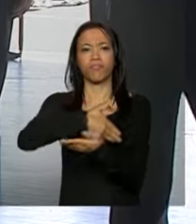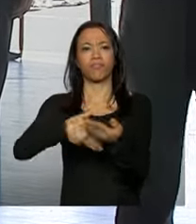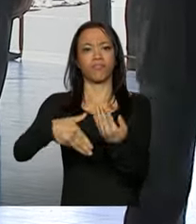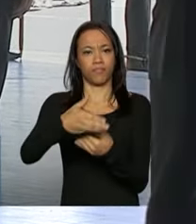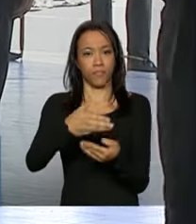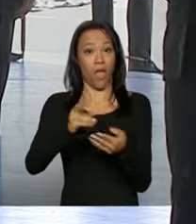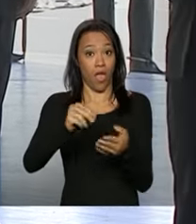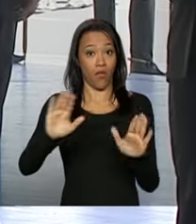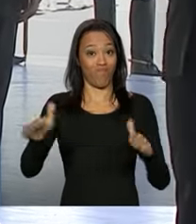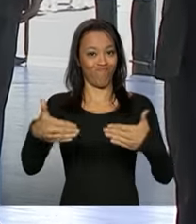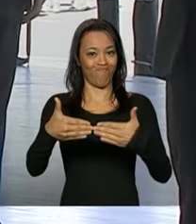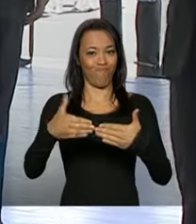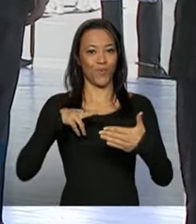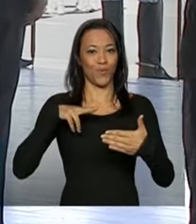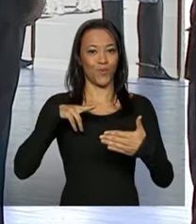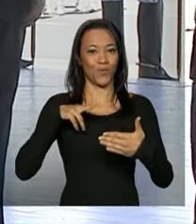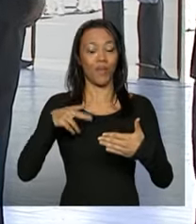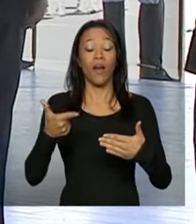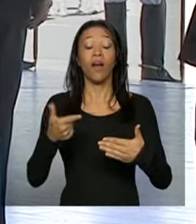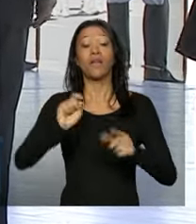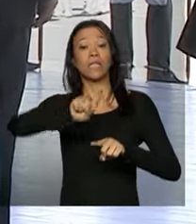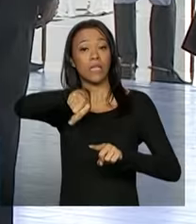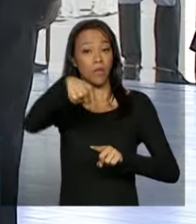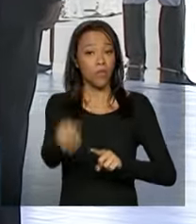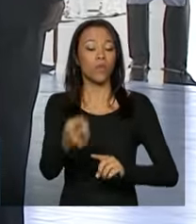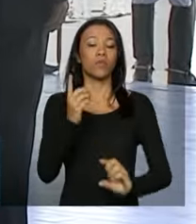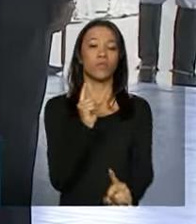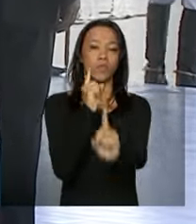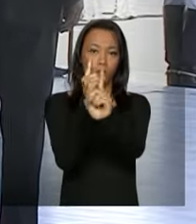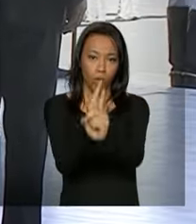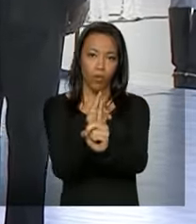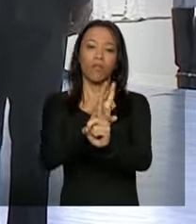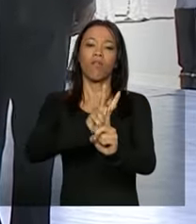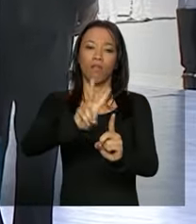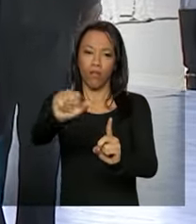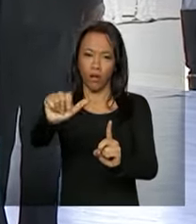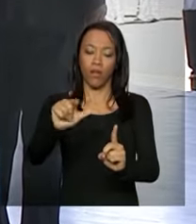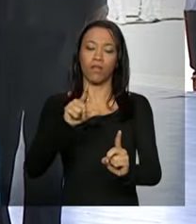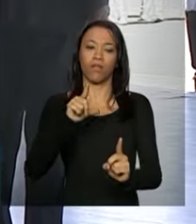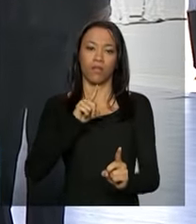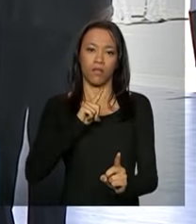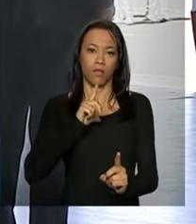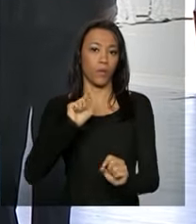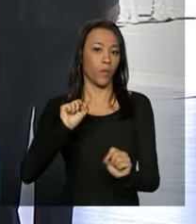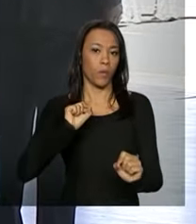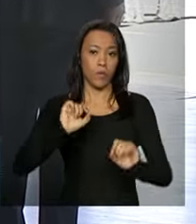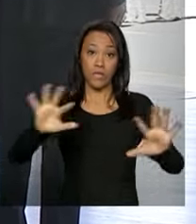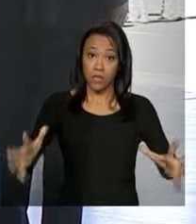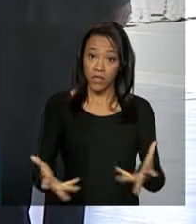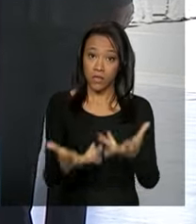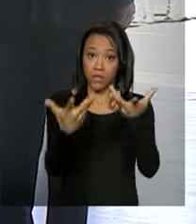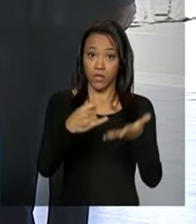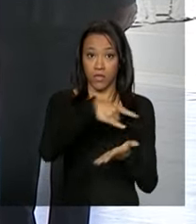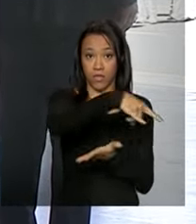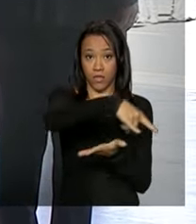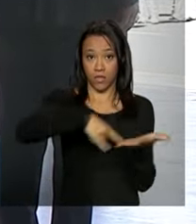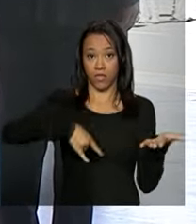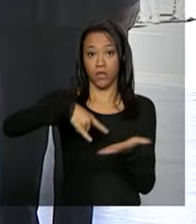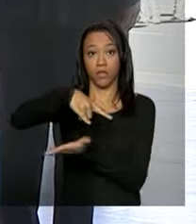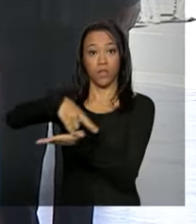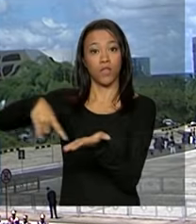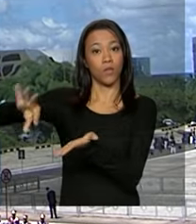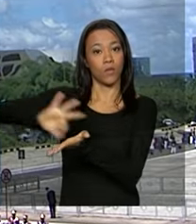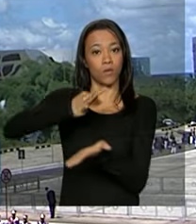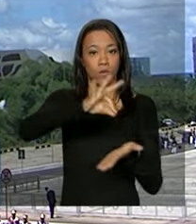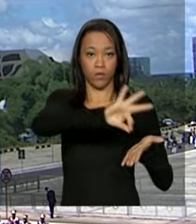será privado, mas logo após esse encontro bilateral haverá a cerimônia de assinatura de atos.